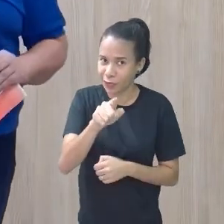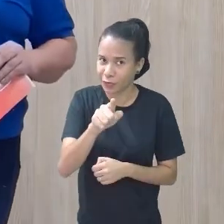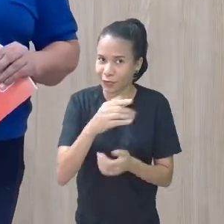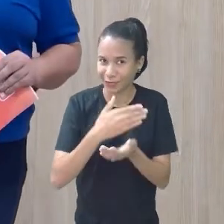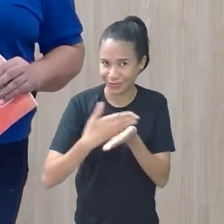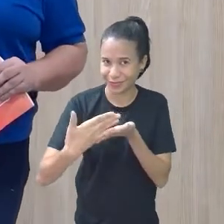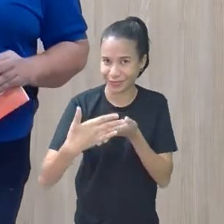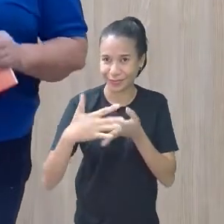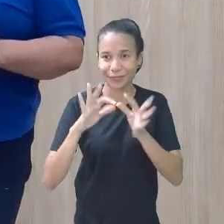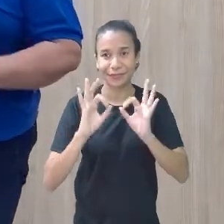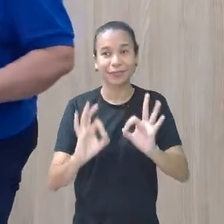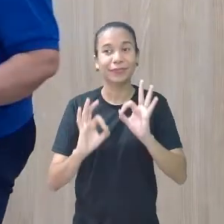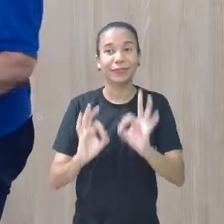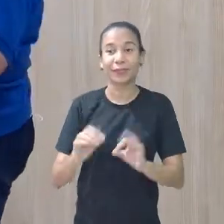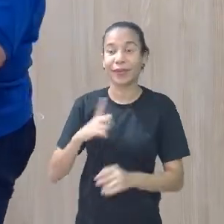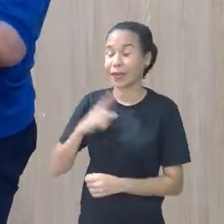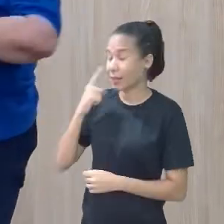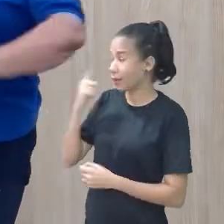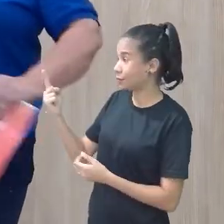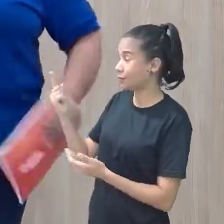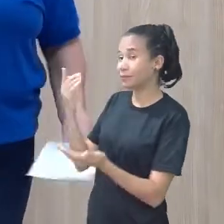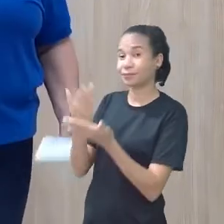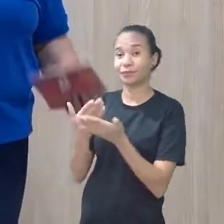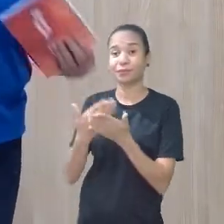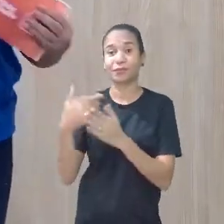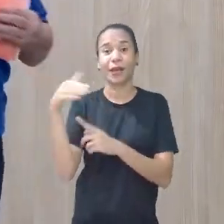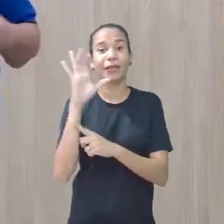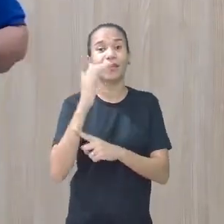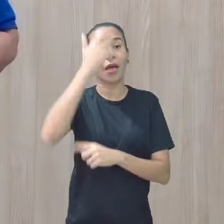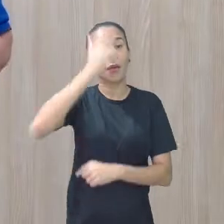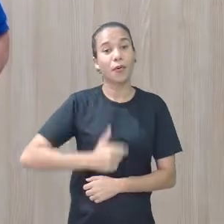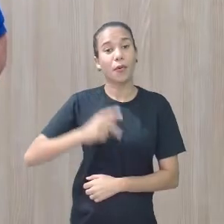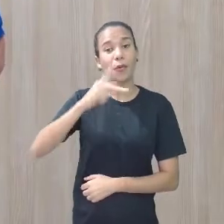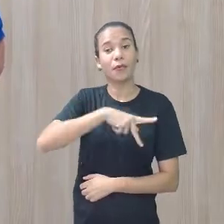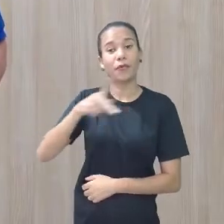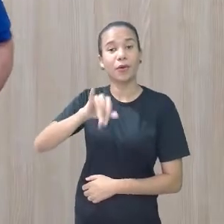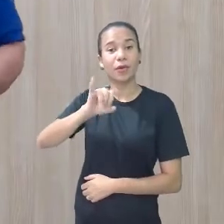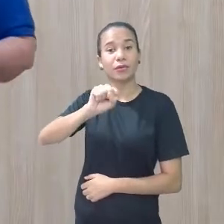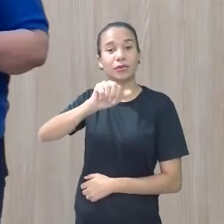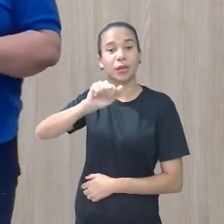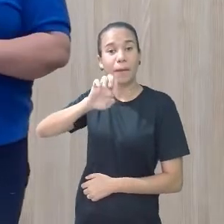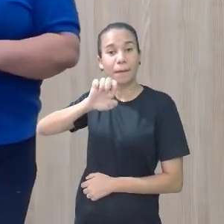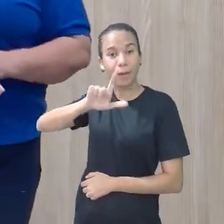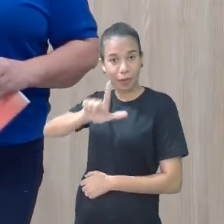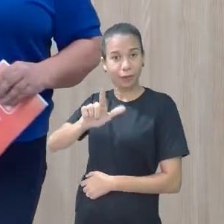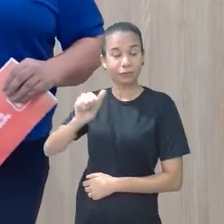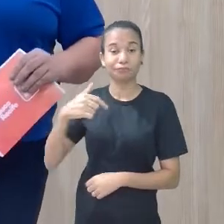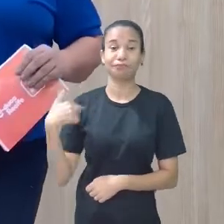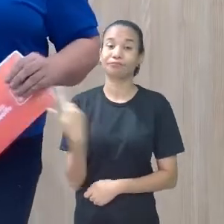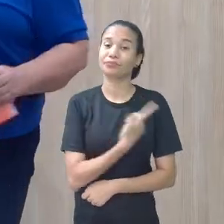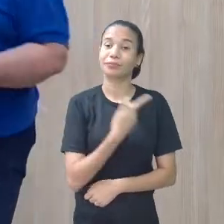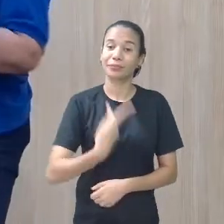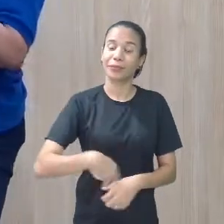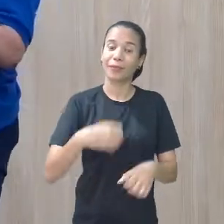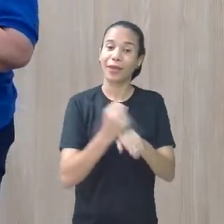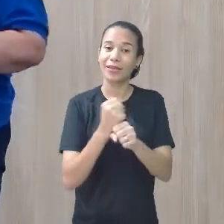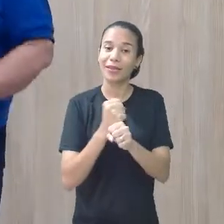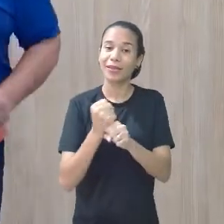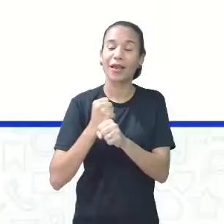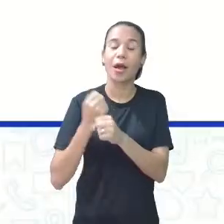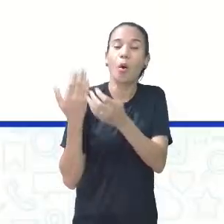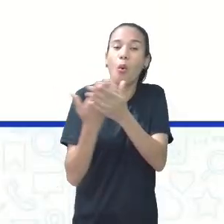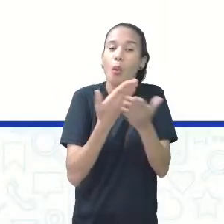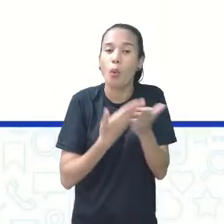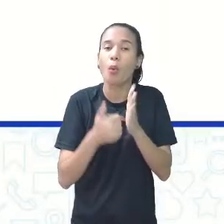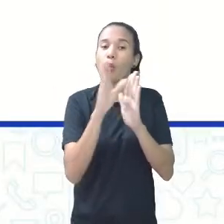Vamos começar? Então, aqui a nossa aula de ciência, eu sou a professora Isabel Borges e vamos estar esse ano aí, ó,